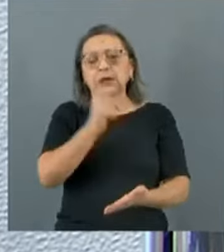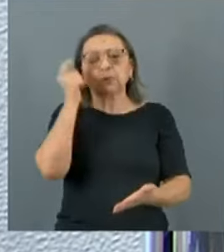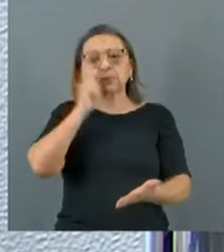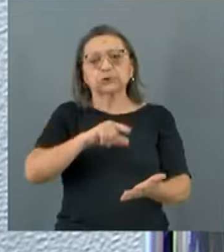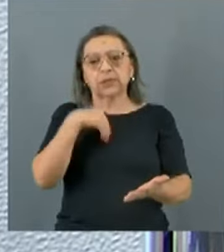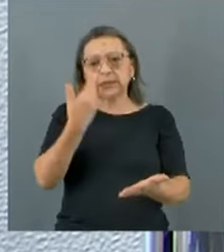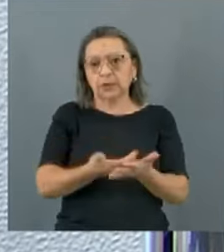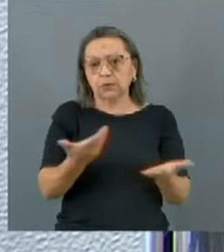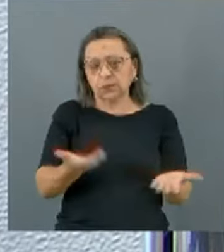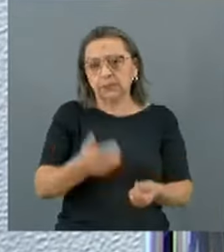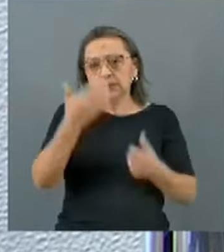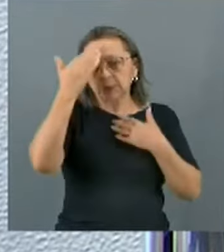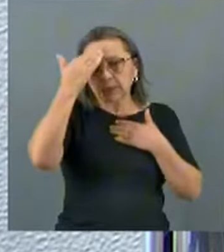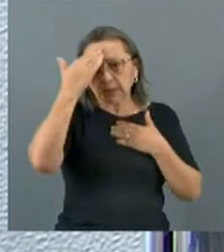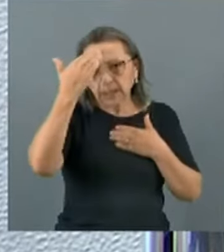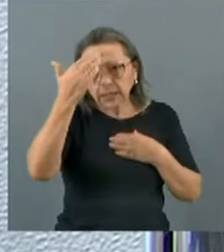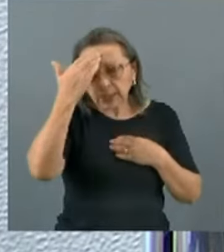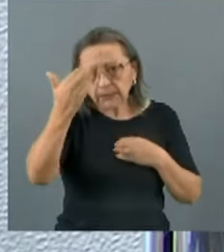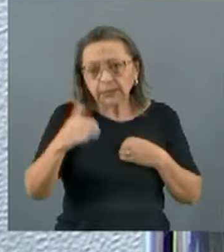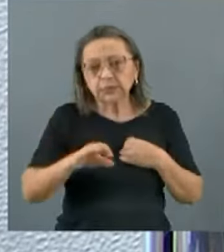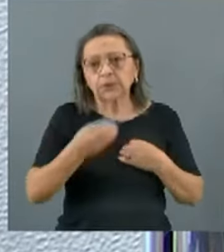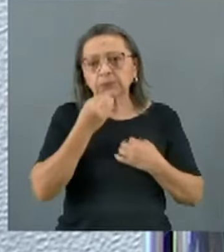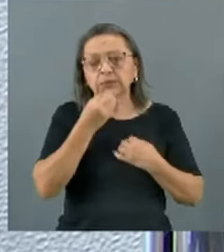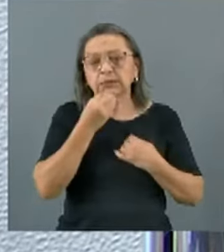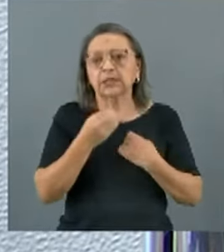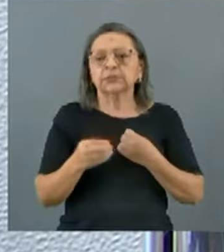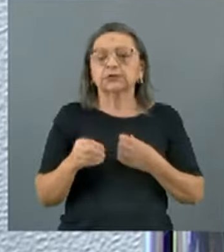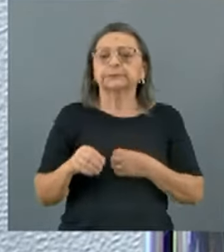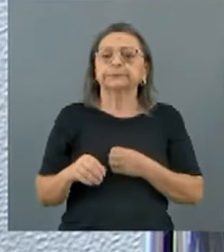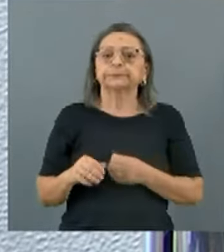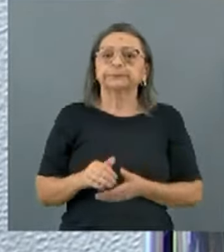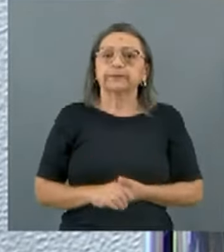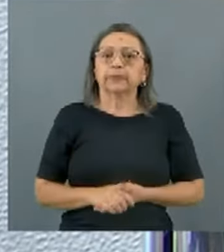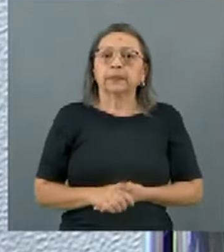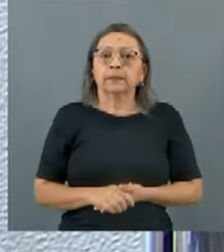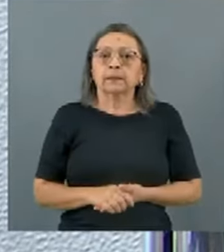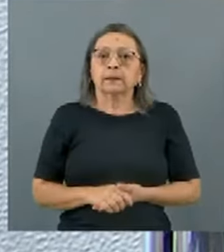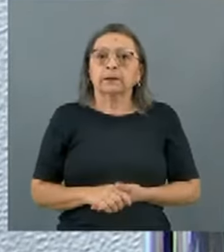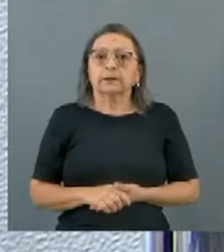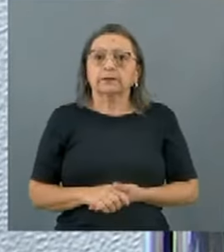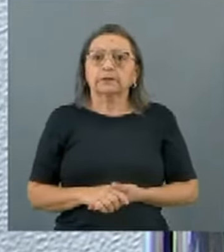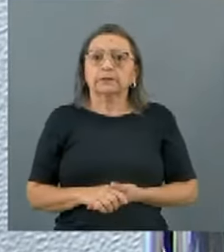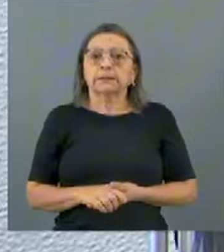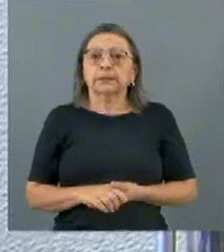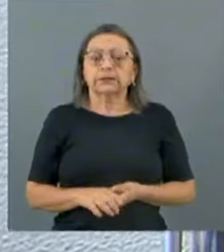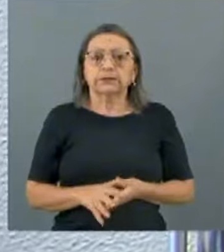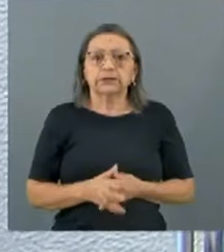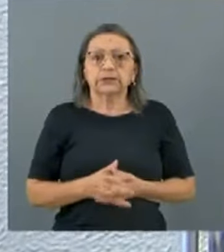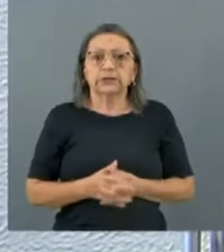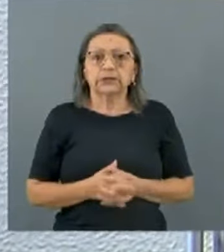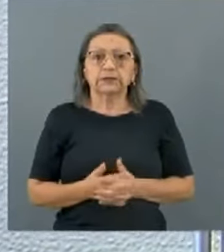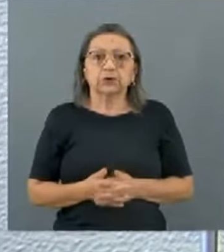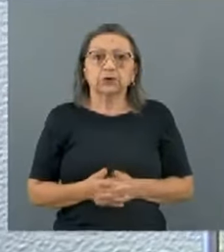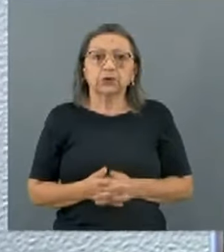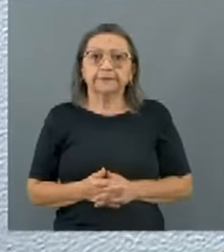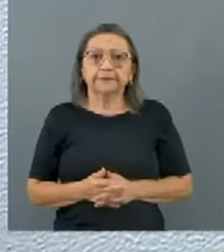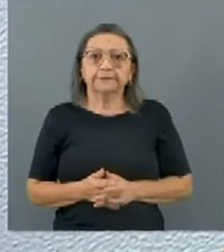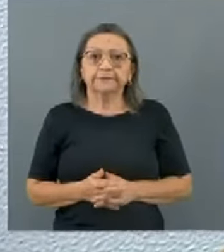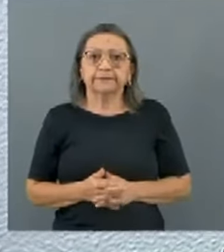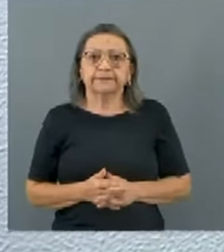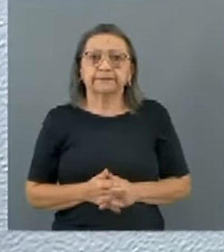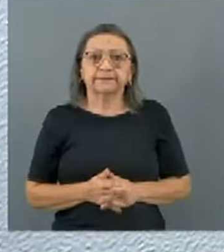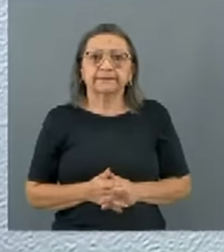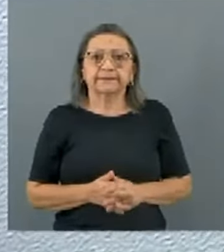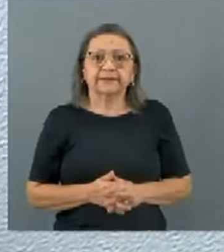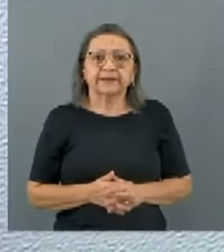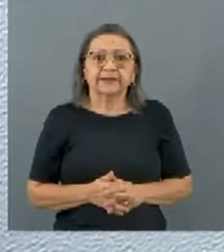até hoje. Quero agradecer imensamente a senhora senadora, ao senador Eduardo Braga, a todos os deputados que podem nos ajudar e um